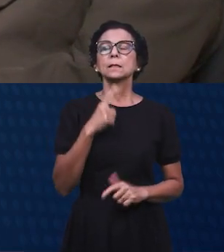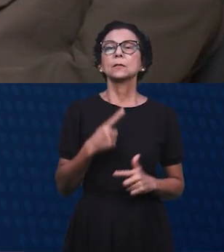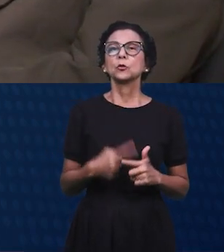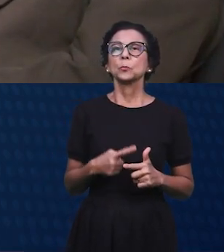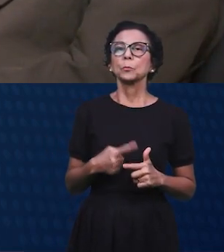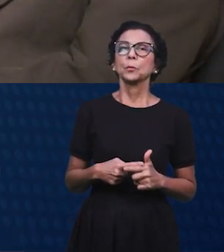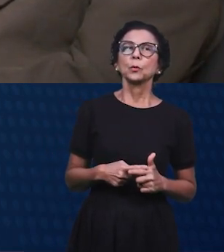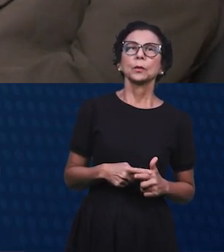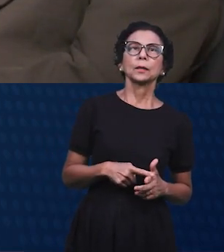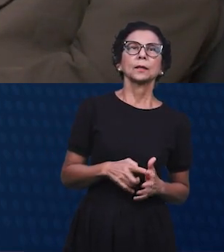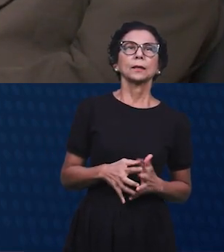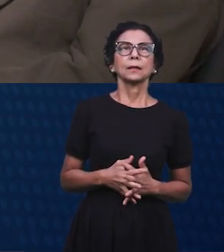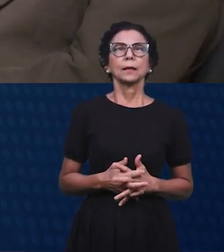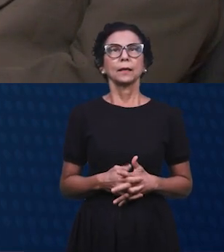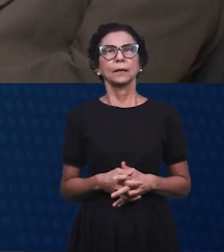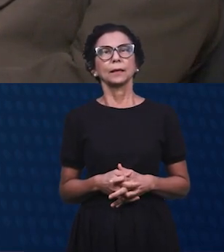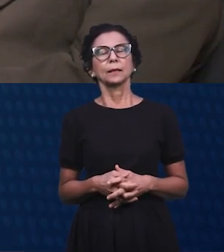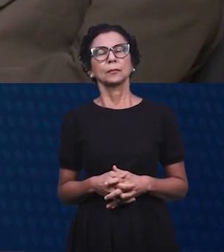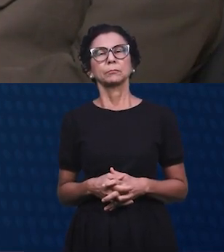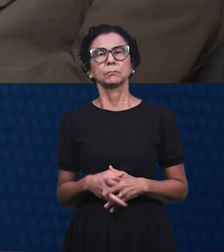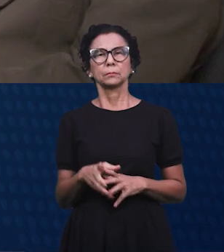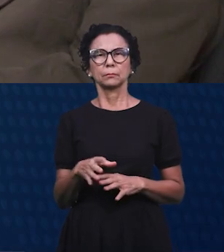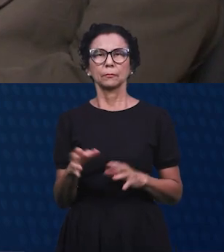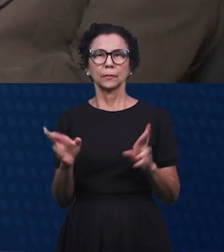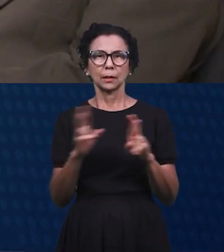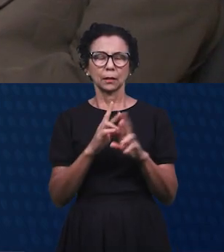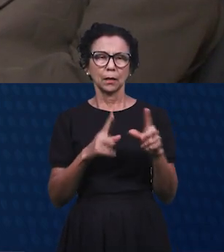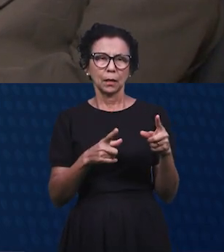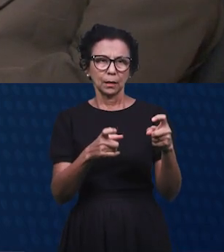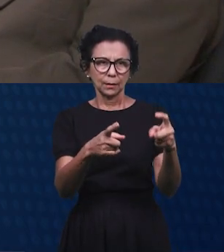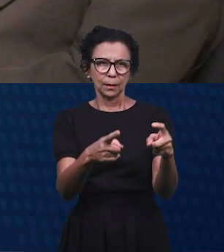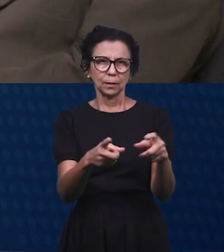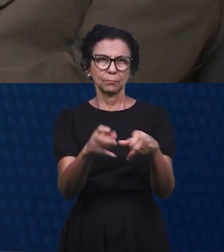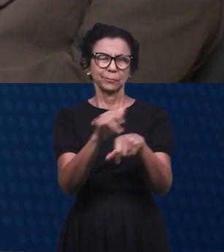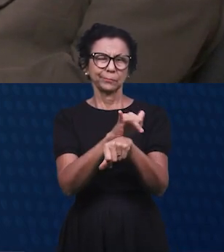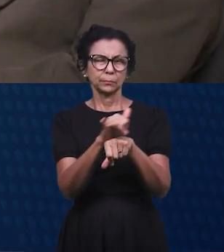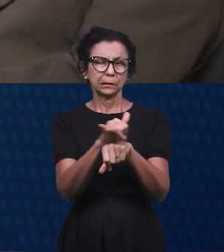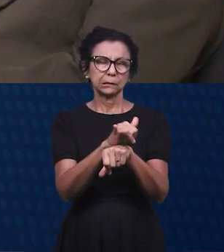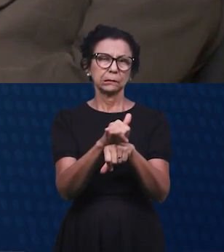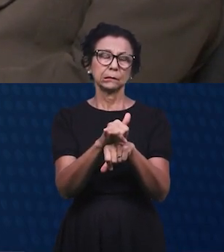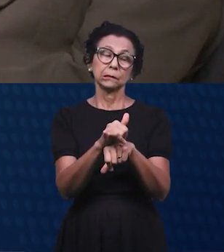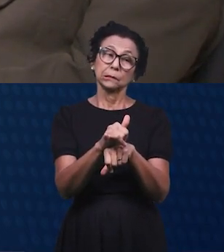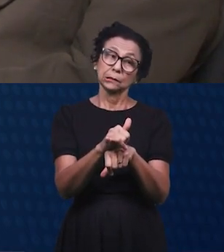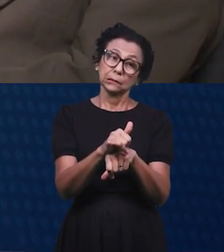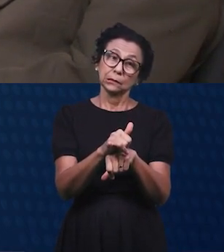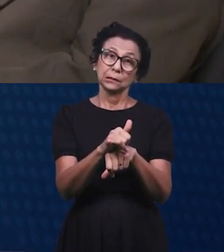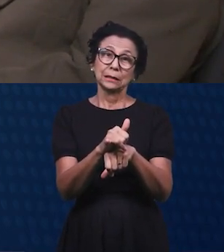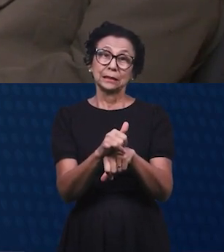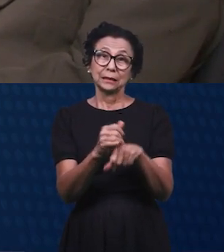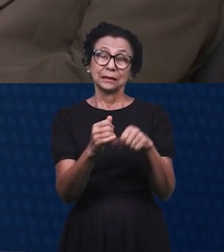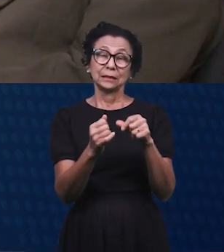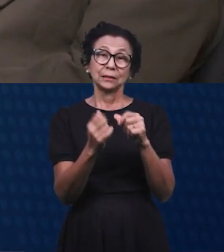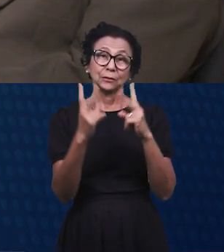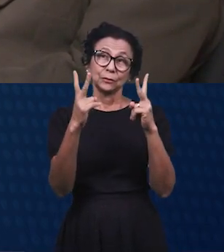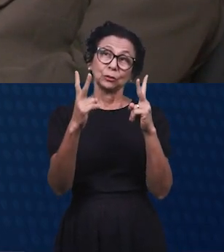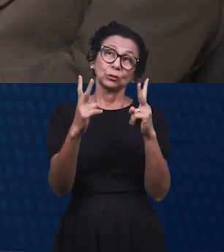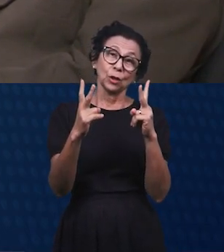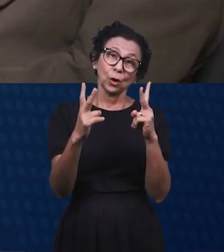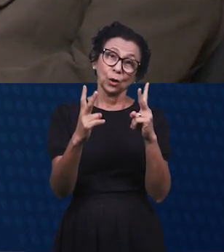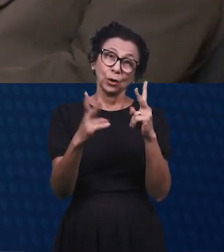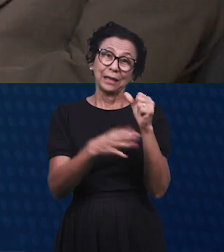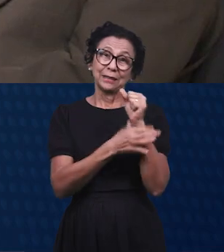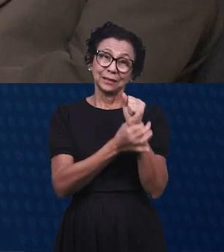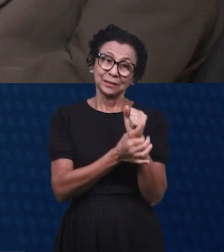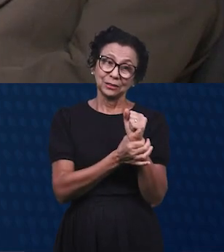interessante porque, por melhor que você traça uma estratégia de guerra, você não tem garantia de sucesso. Exato.